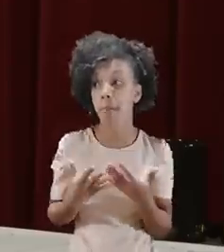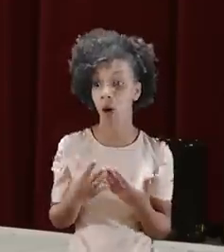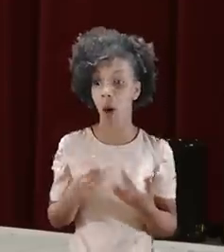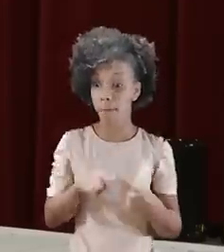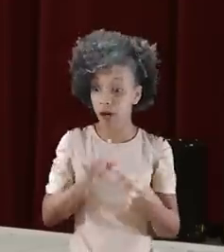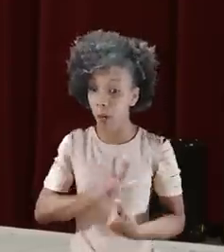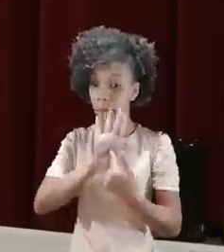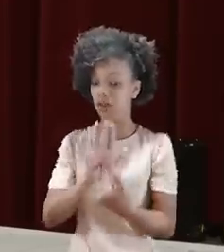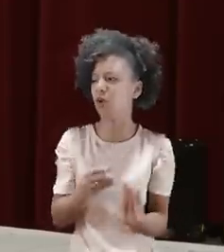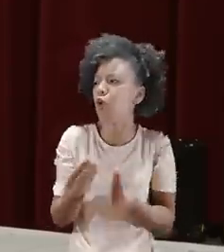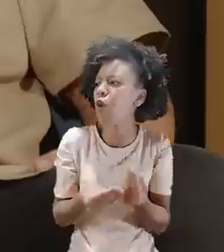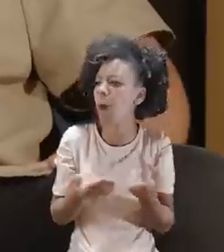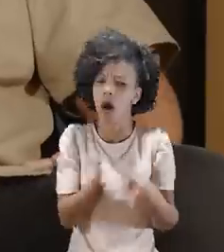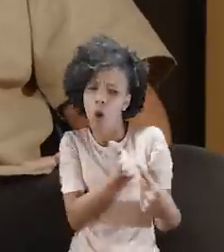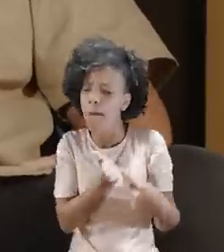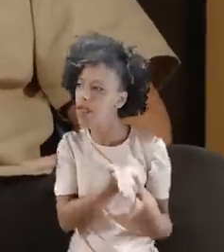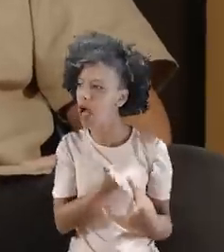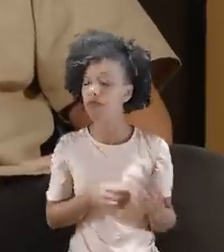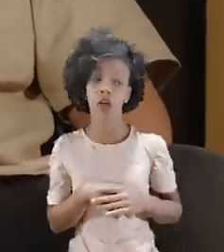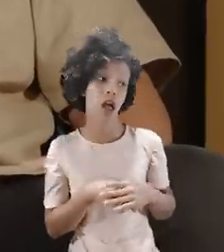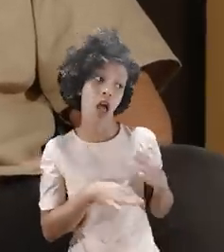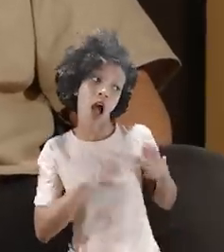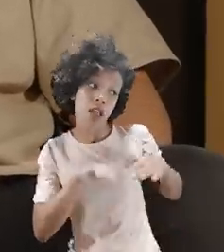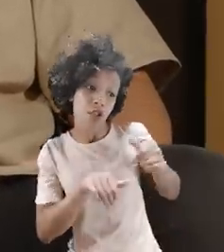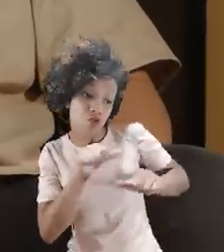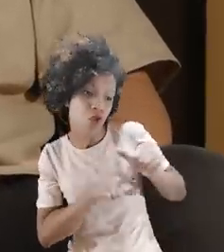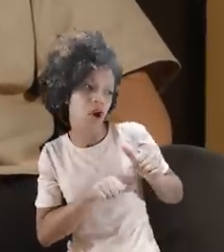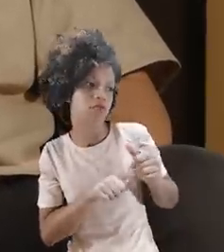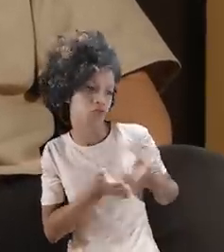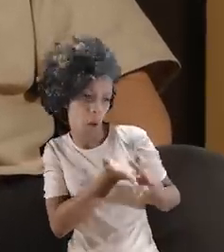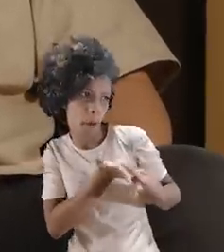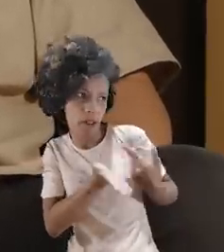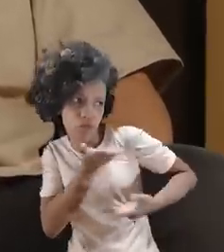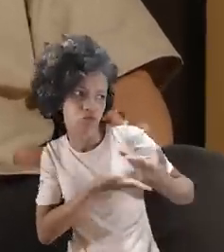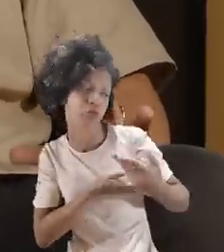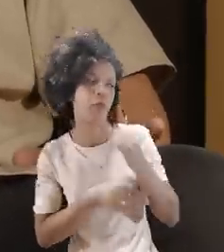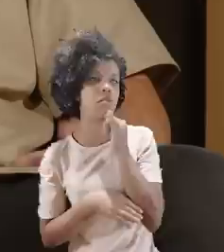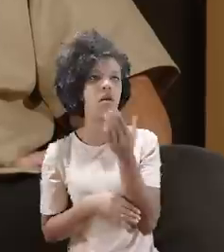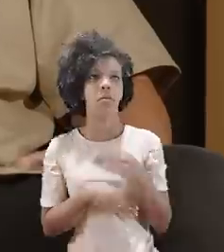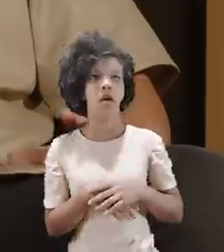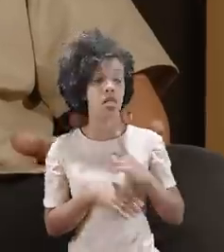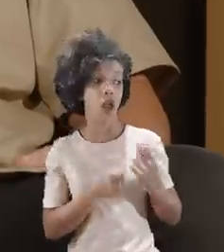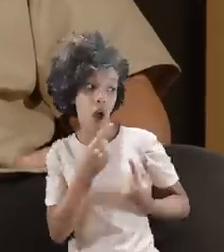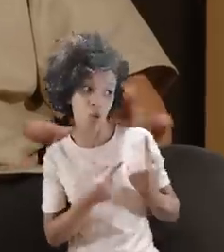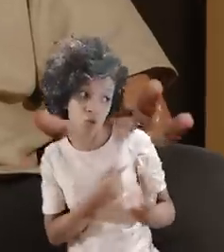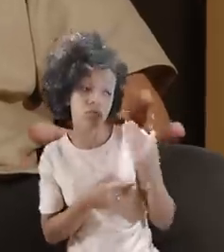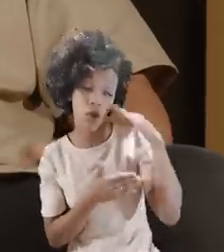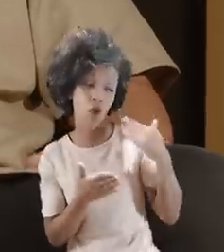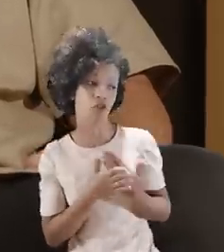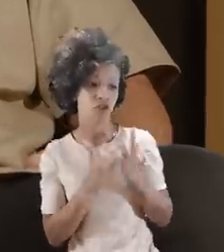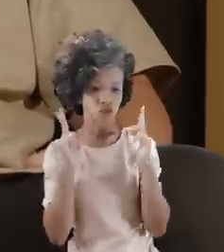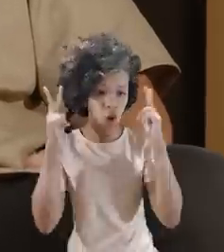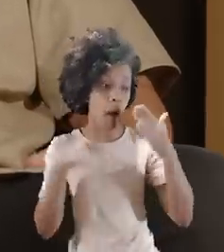para cortar o seu cabelo é uma permuta como é que se faz mano geralmente a gente troca o serviço tá ligado eu tenho alguns